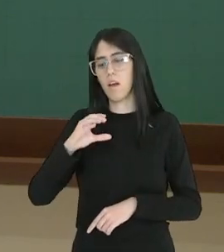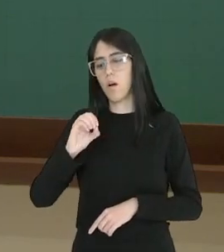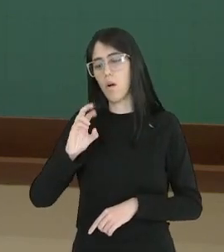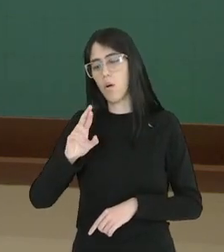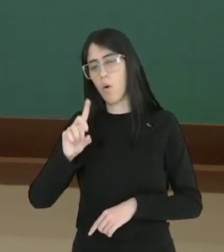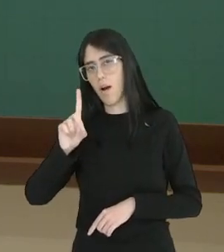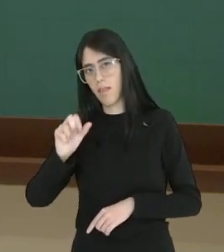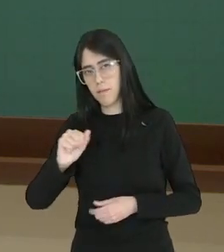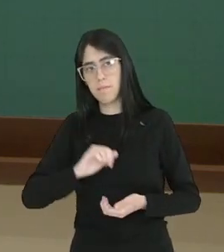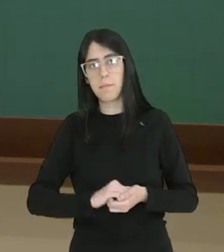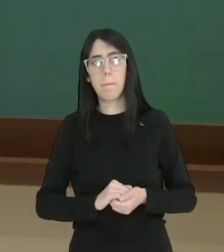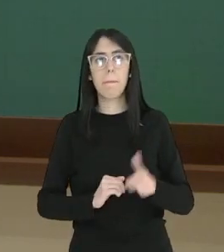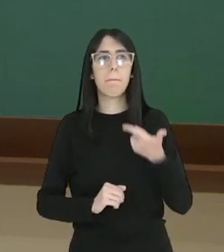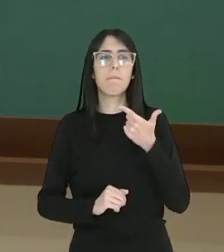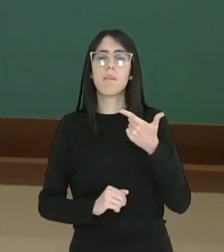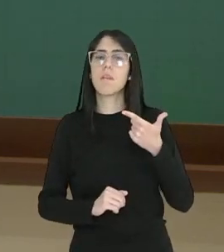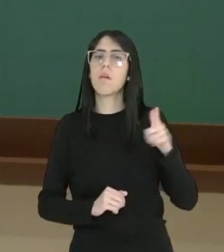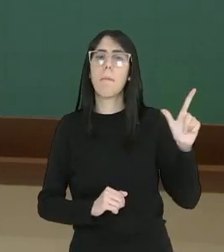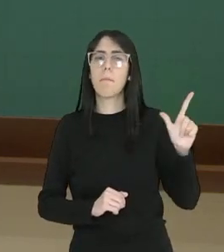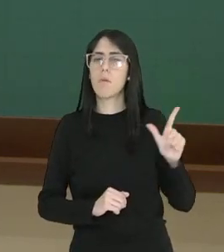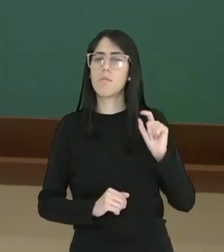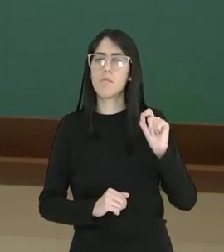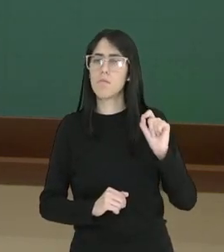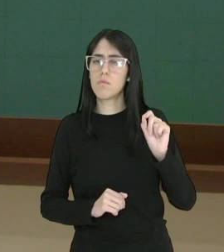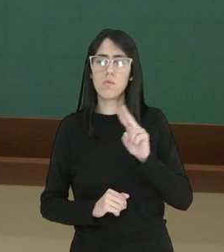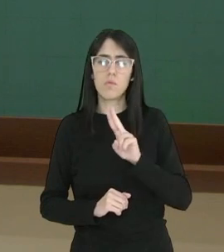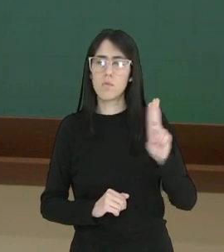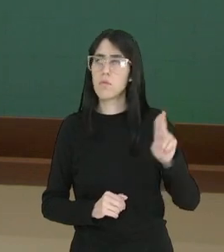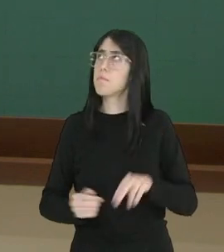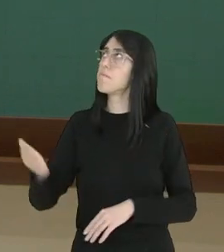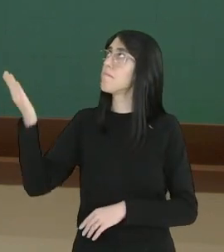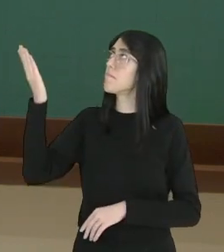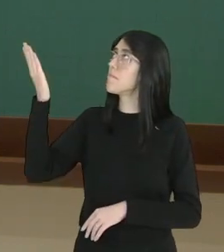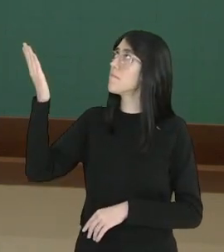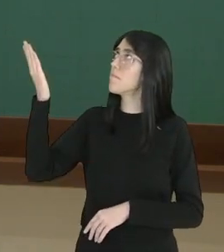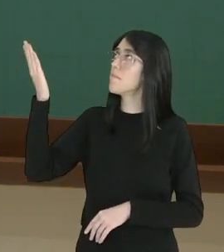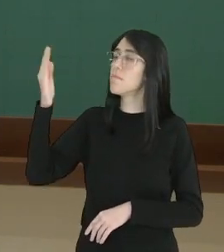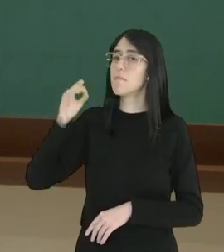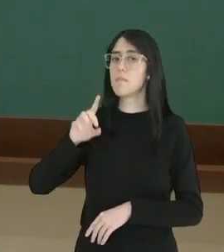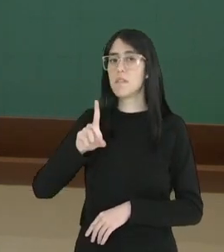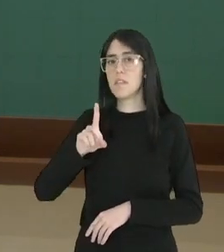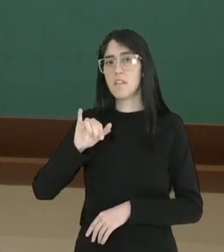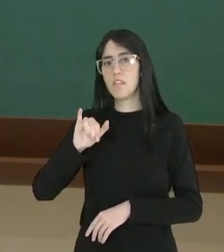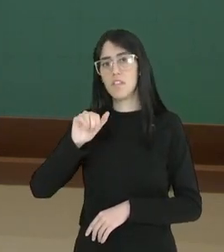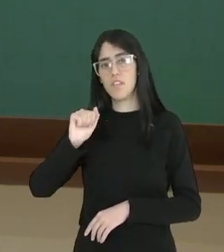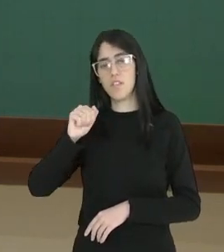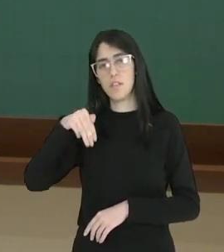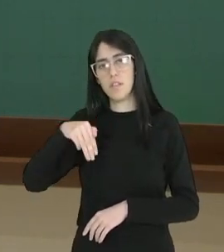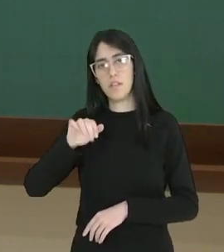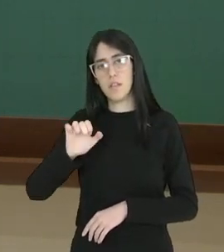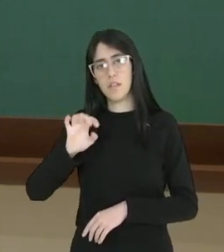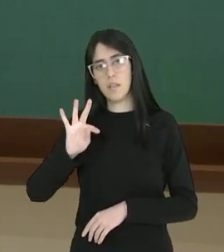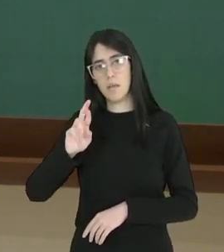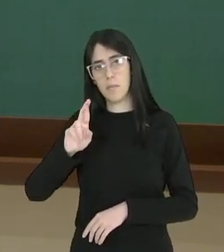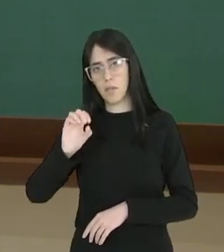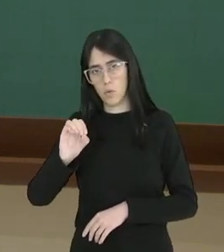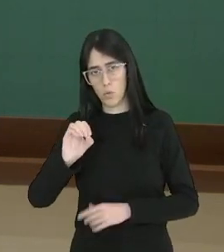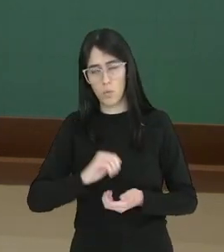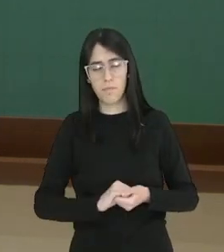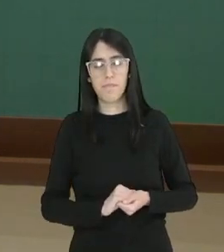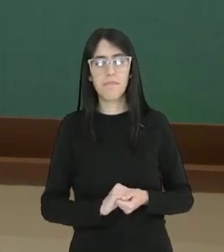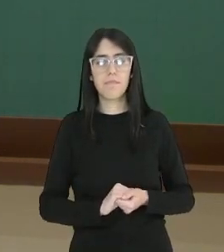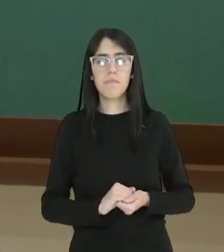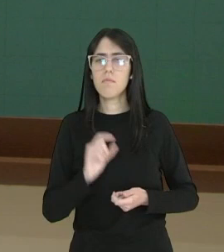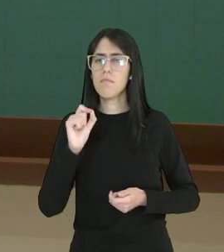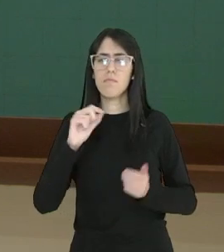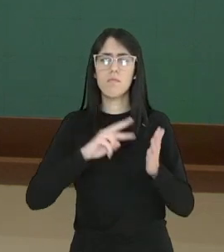E o próximo elemento da circunferência? O próximo elemento nós chamamos de diâmetro.